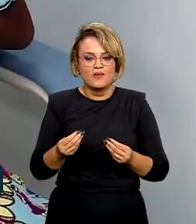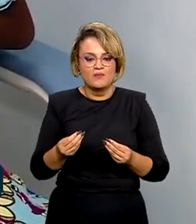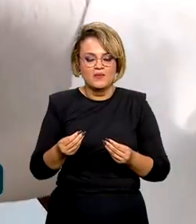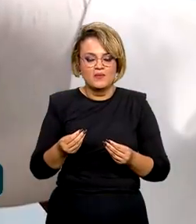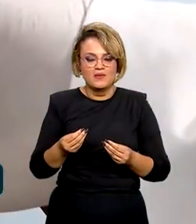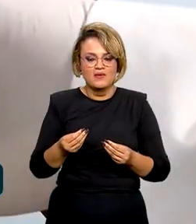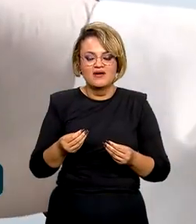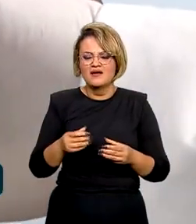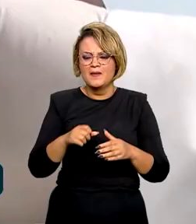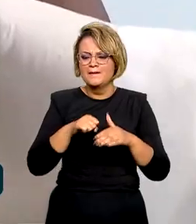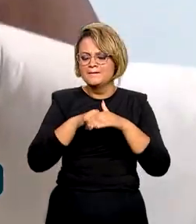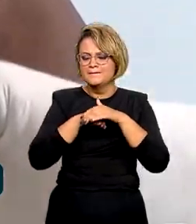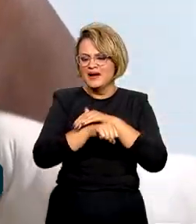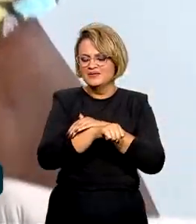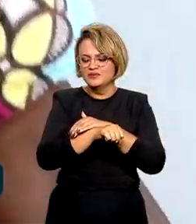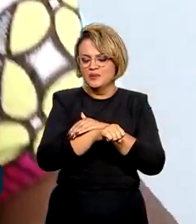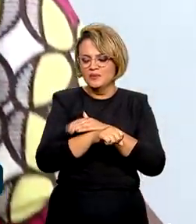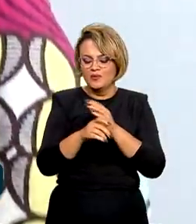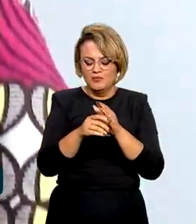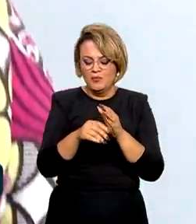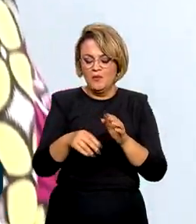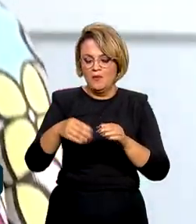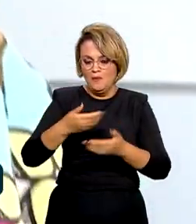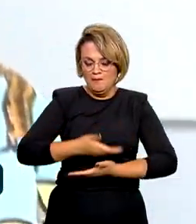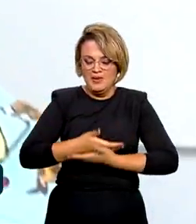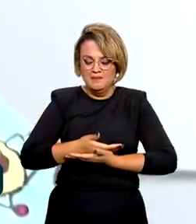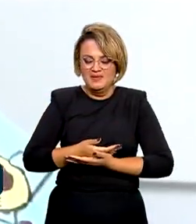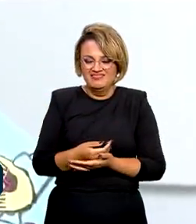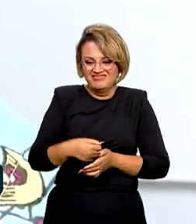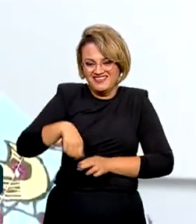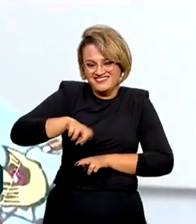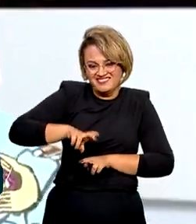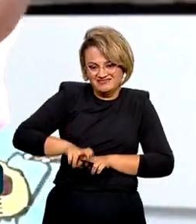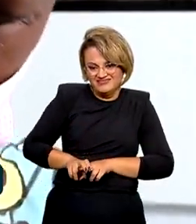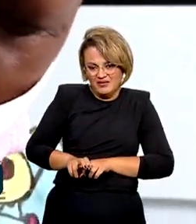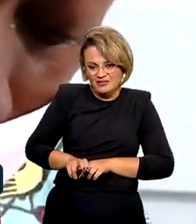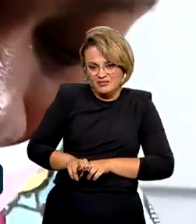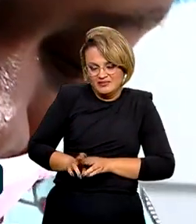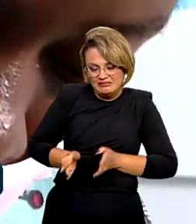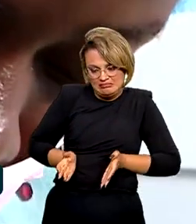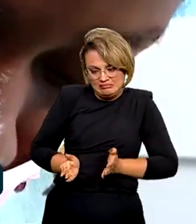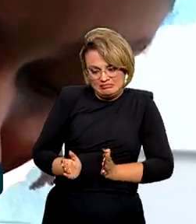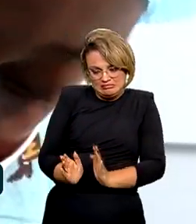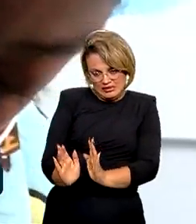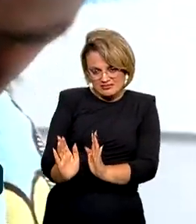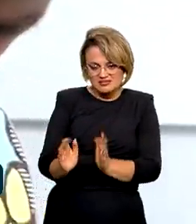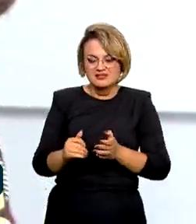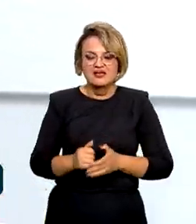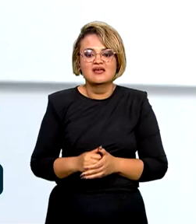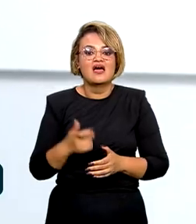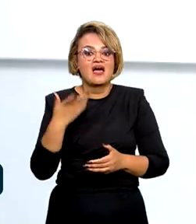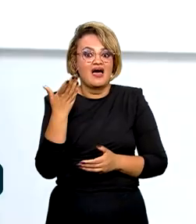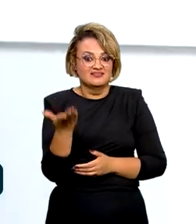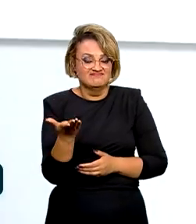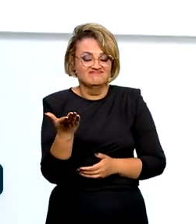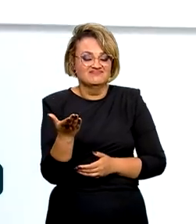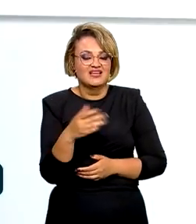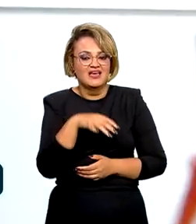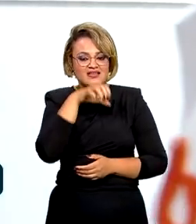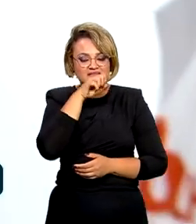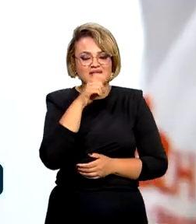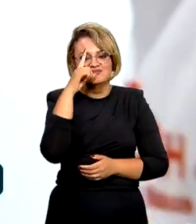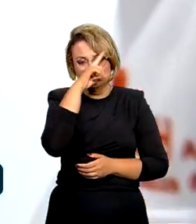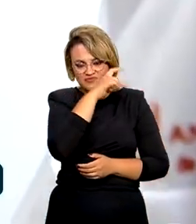pélvico, que é quando o bebê permanece sentado no momento do nascimento. Com dificuldades respiratórias, a